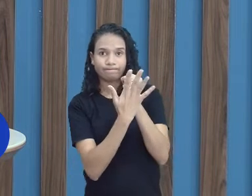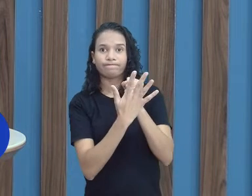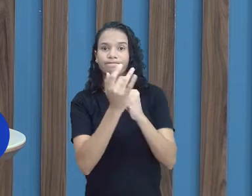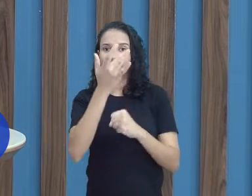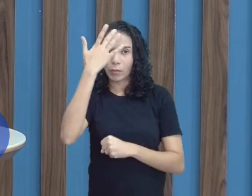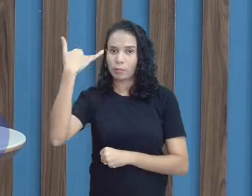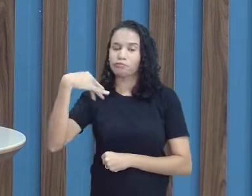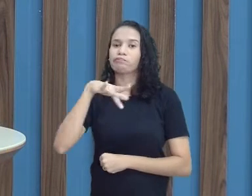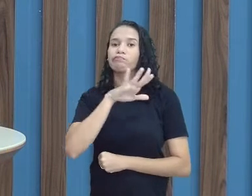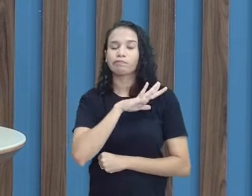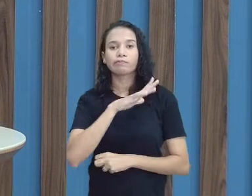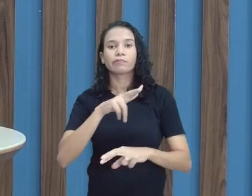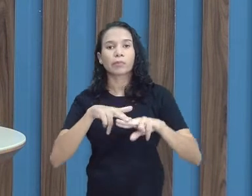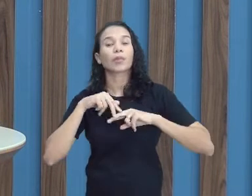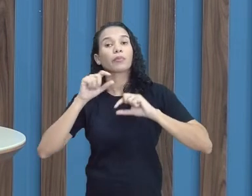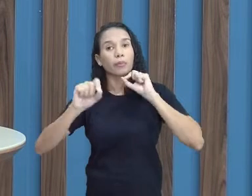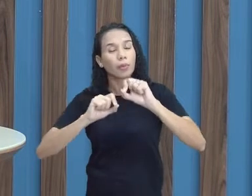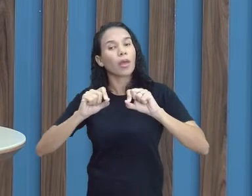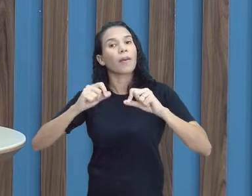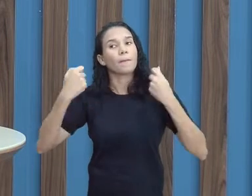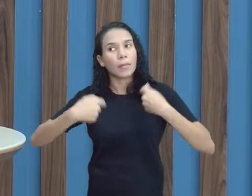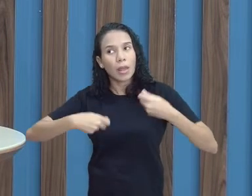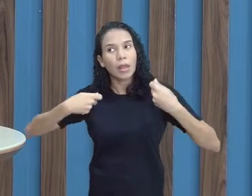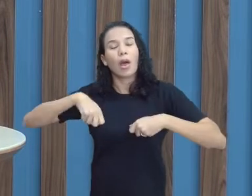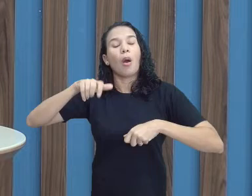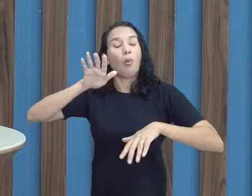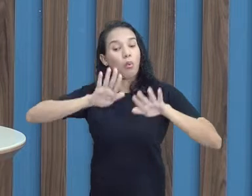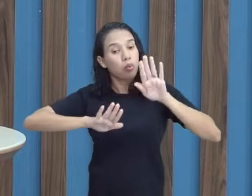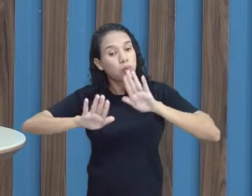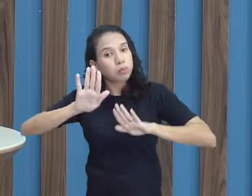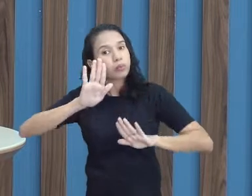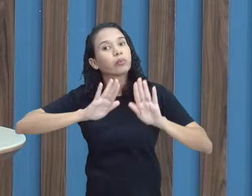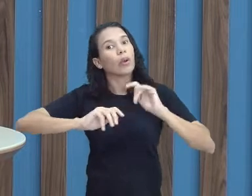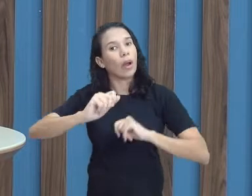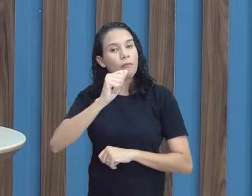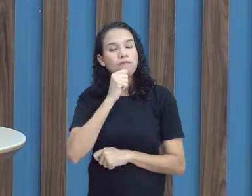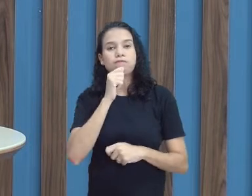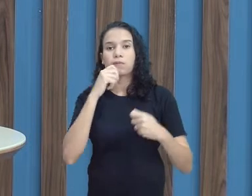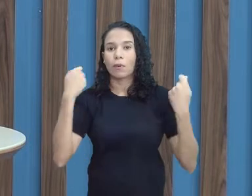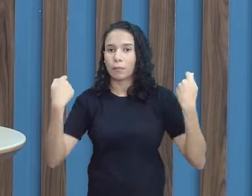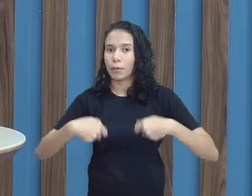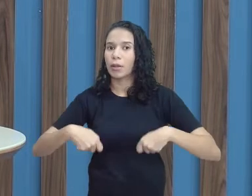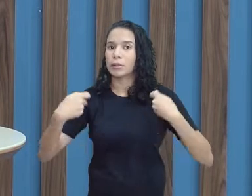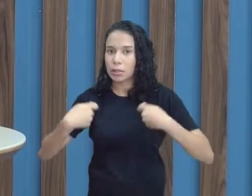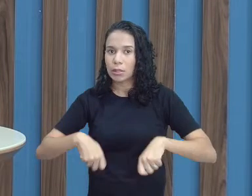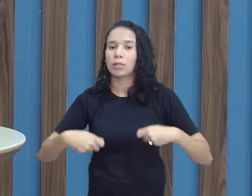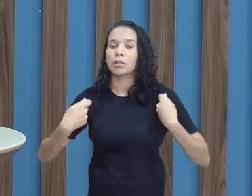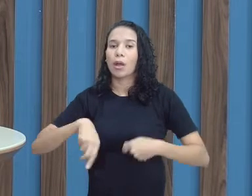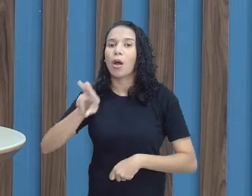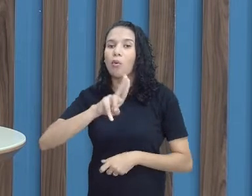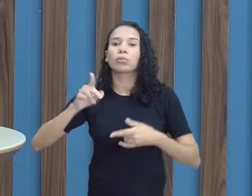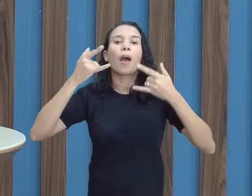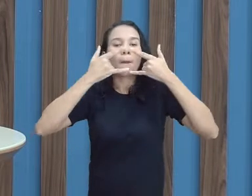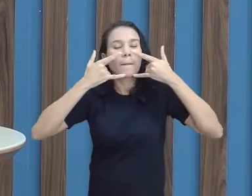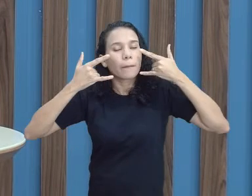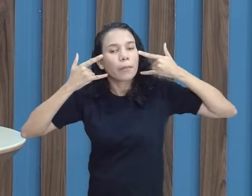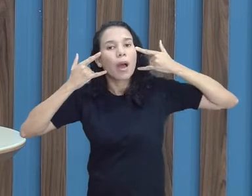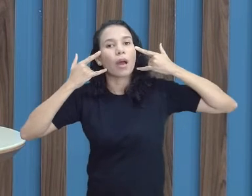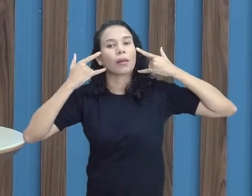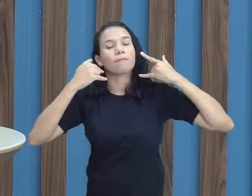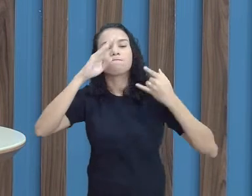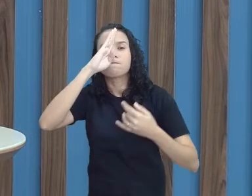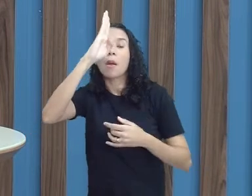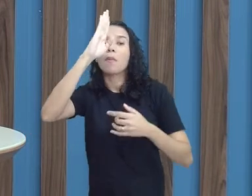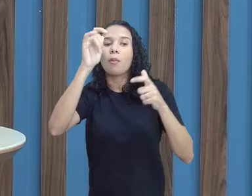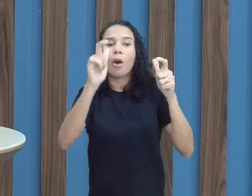pessoal? Então, cuidado ainda é necessário. O uso de máscara, principalmente em